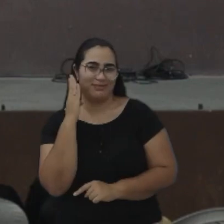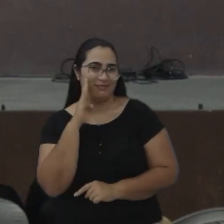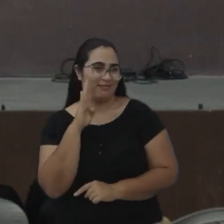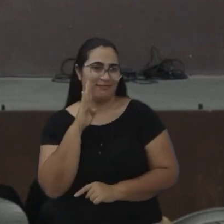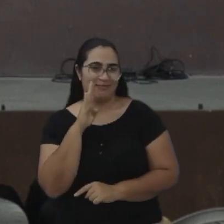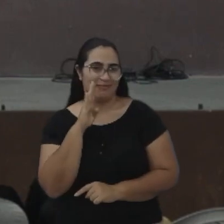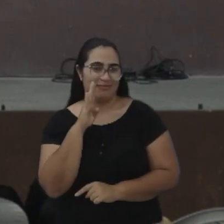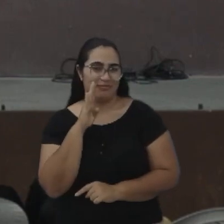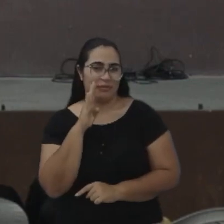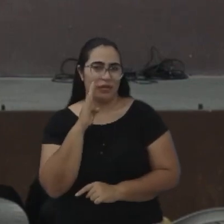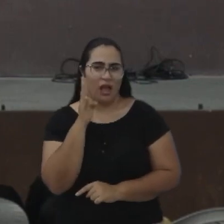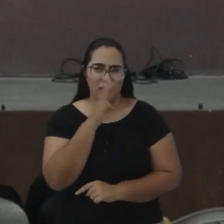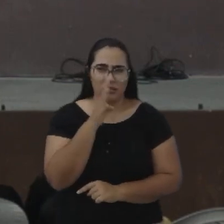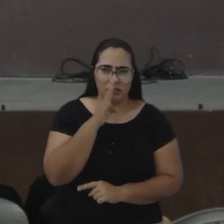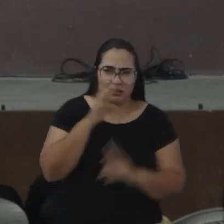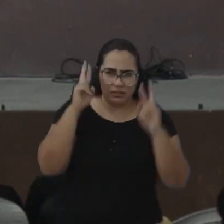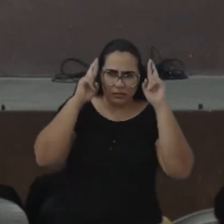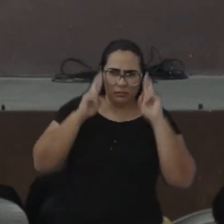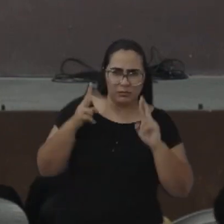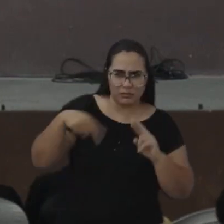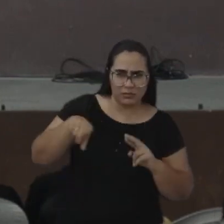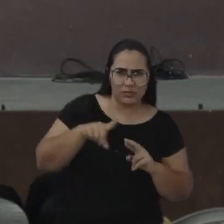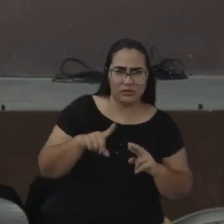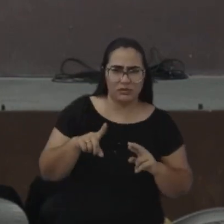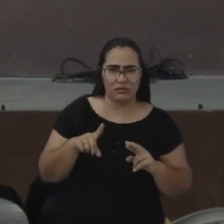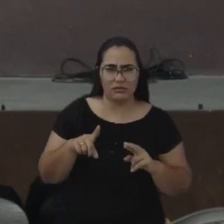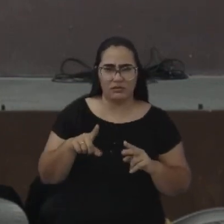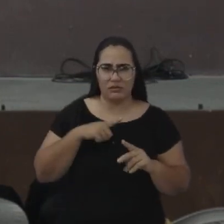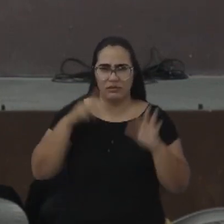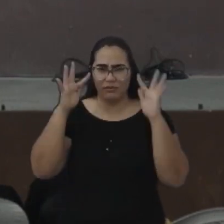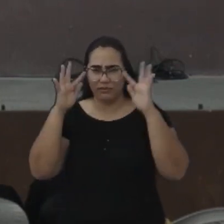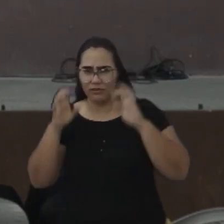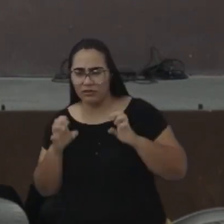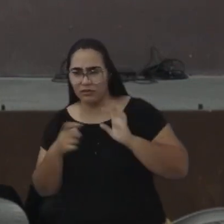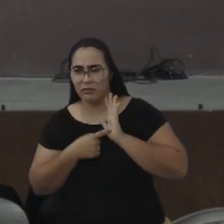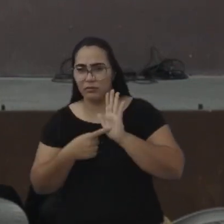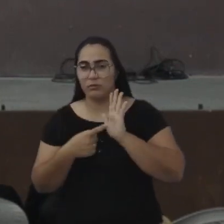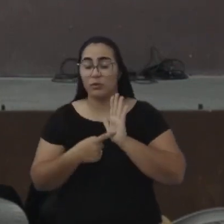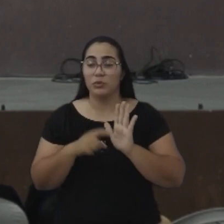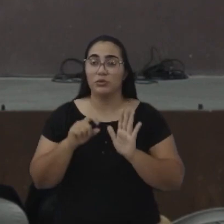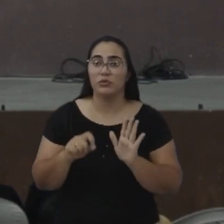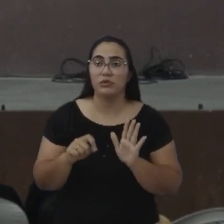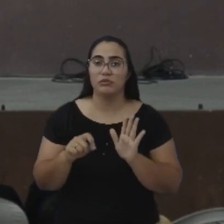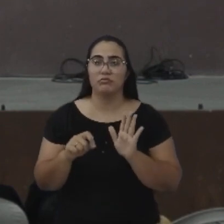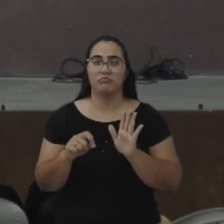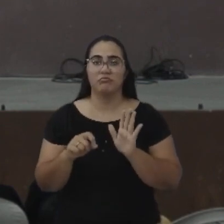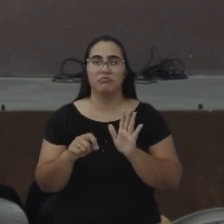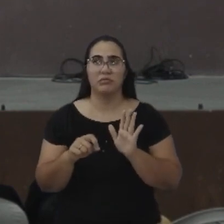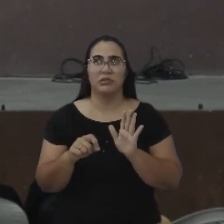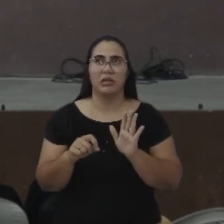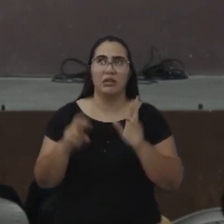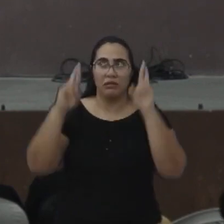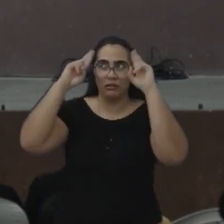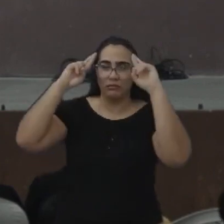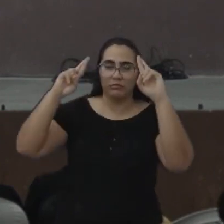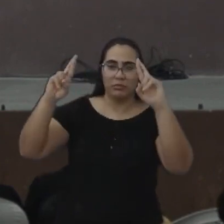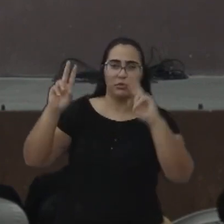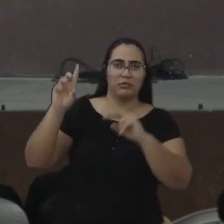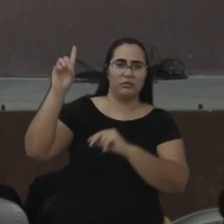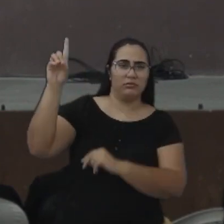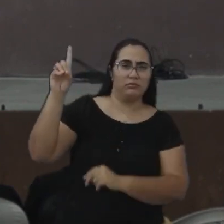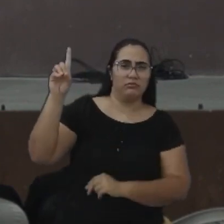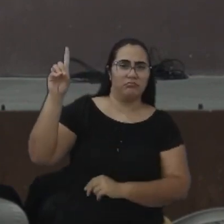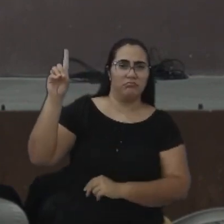Eles respeitam você por sua fé, e eles demonstram então, diante da sua fé, ter um certo temor a Deus, diante